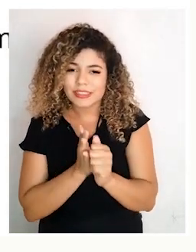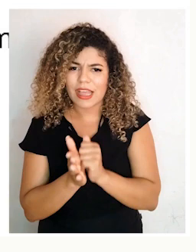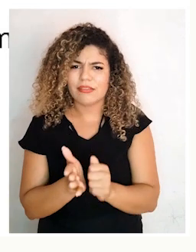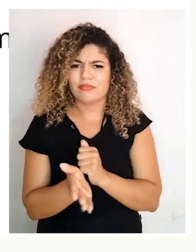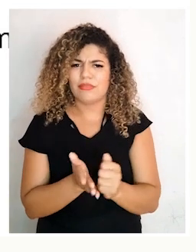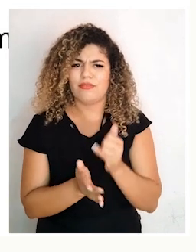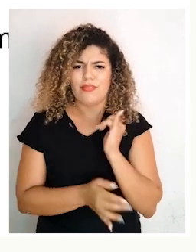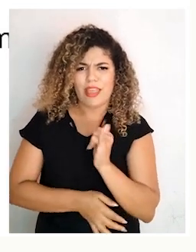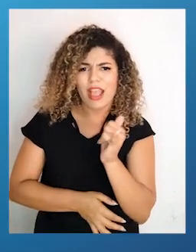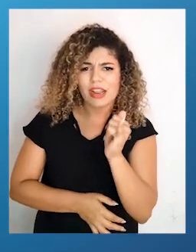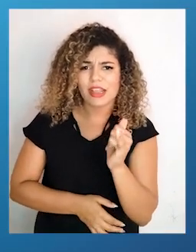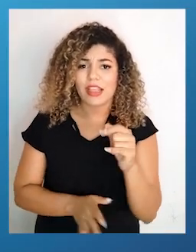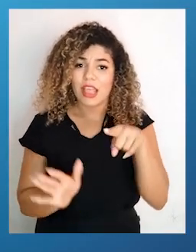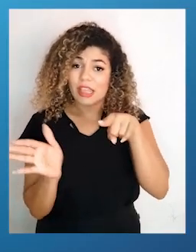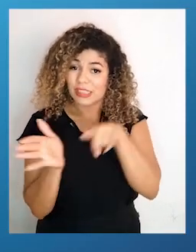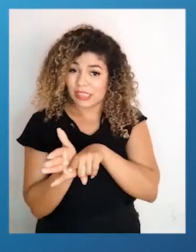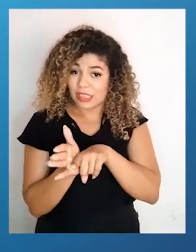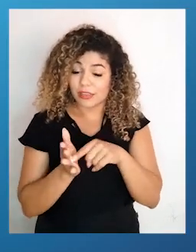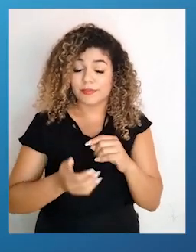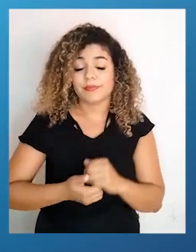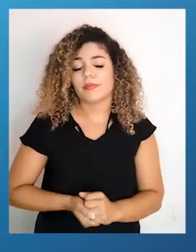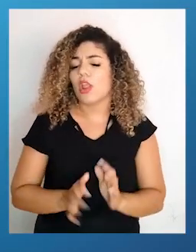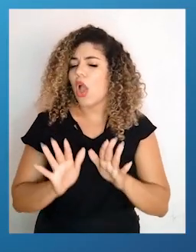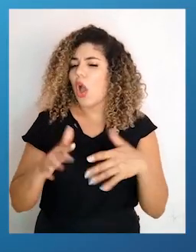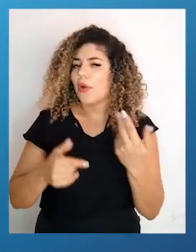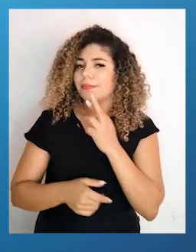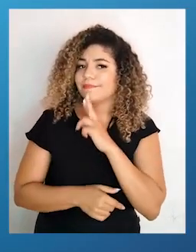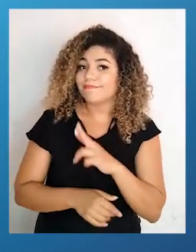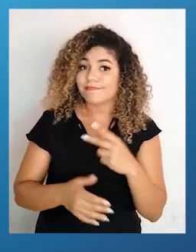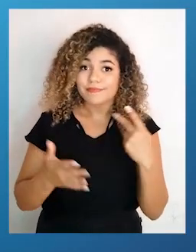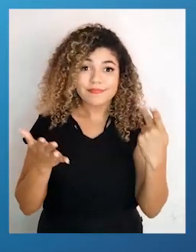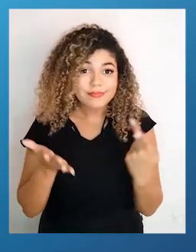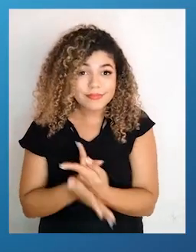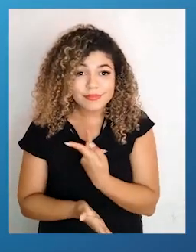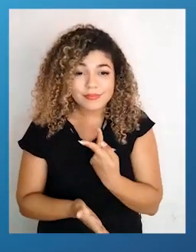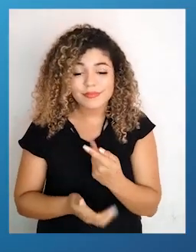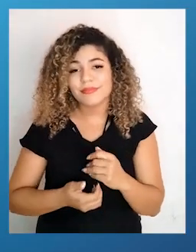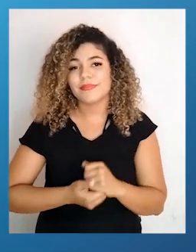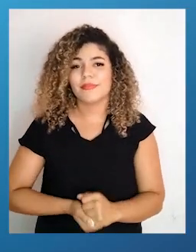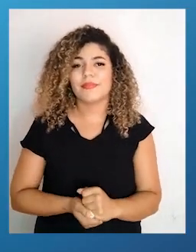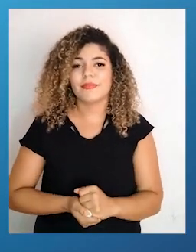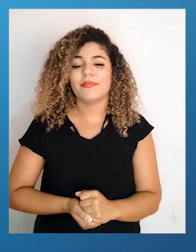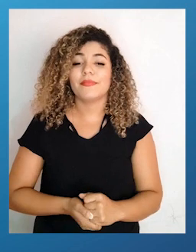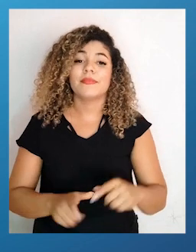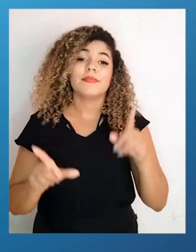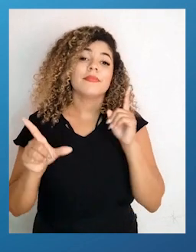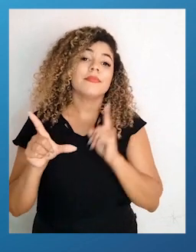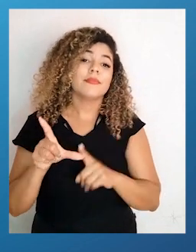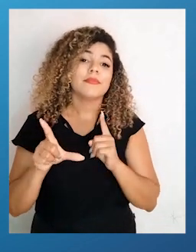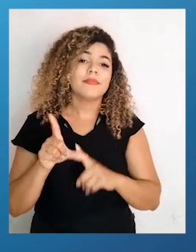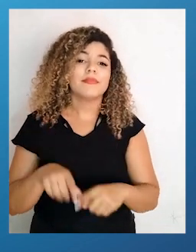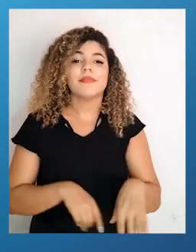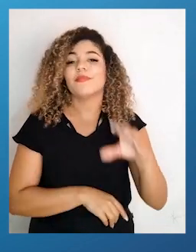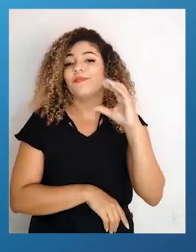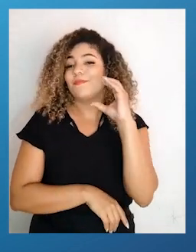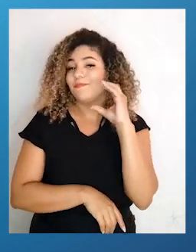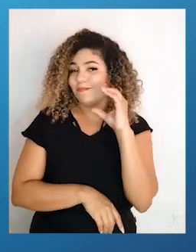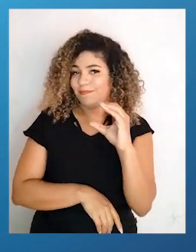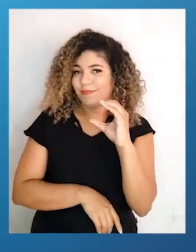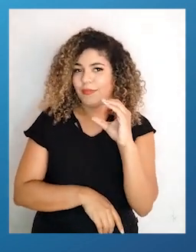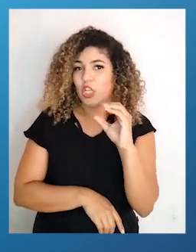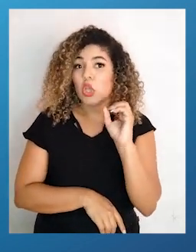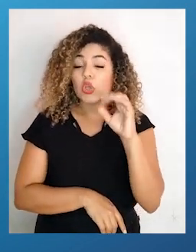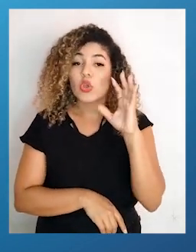eletrizadas negativamente. Qual que é a nossa resposta incorreta? É a letra C. Só